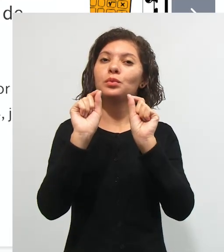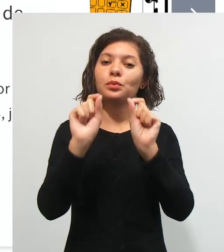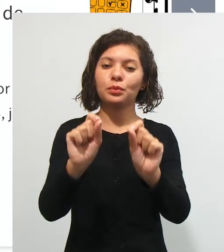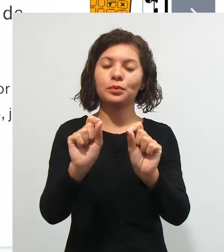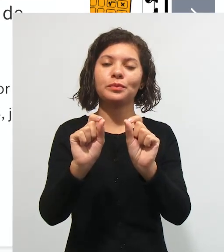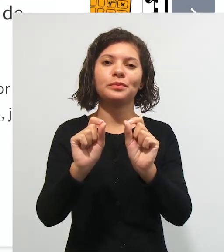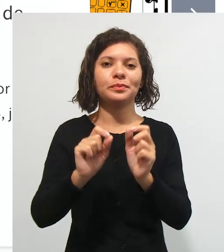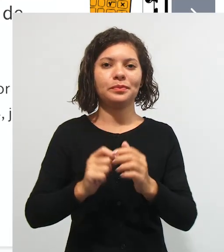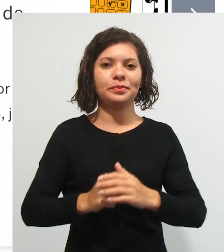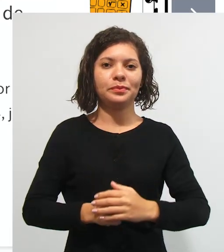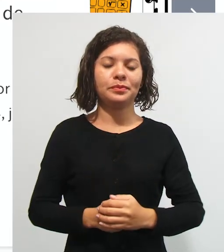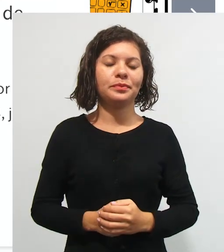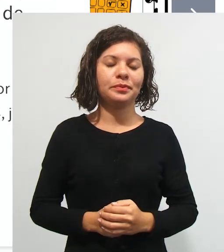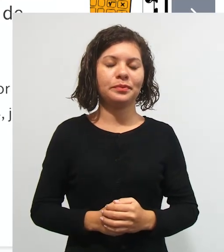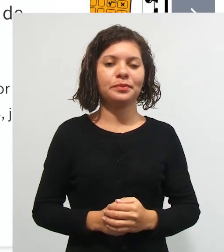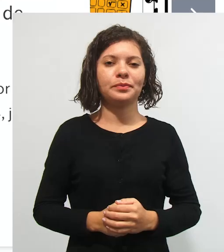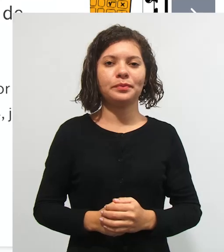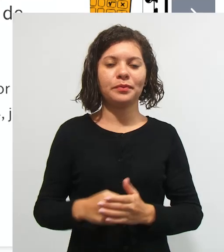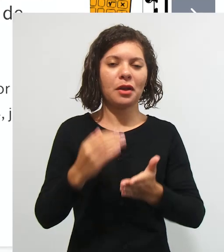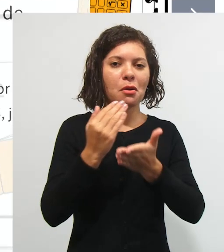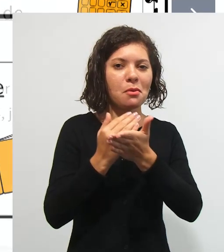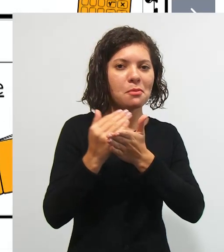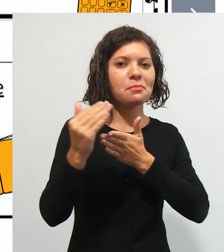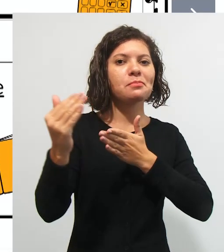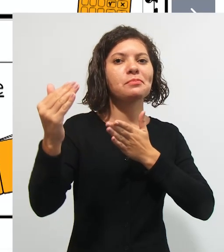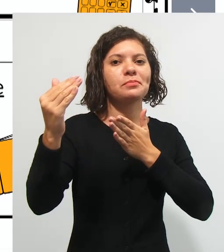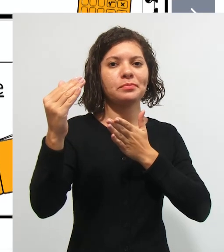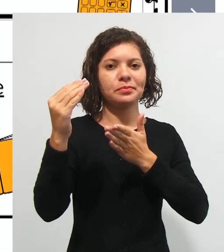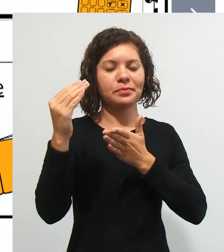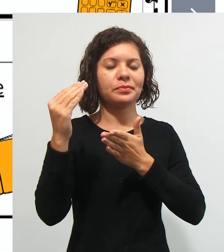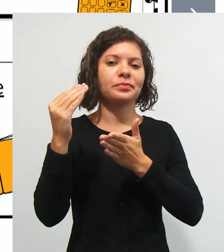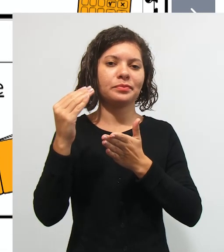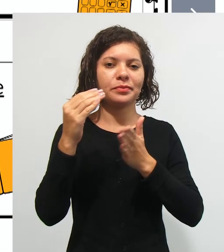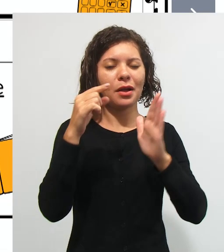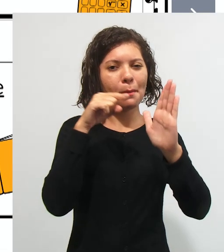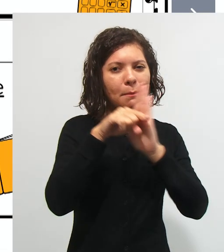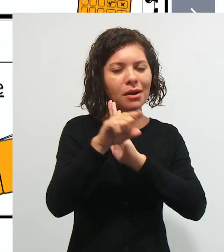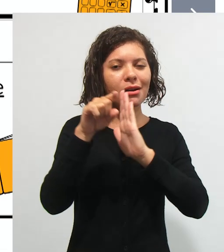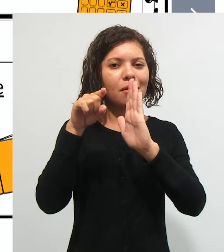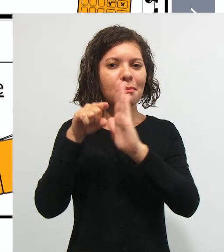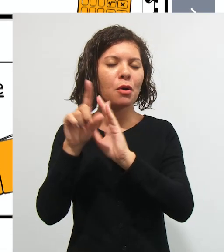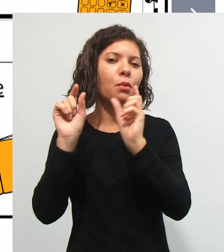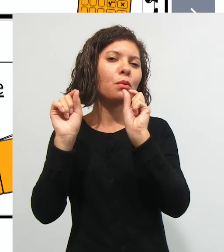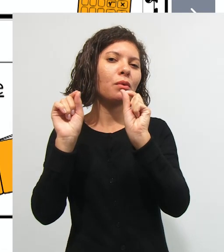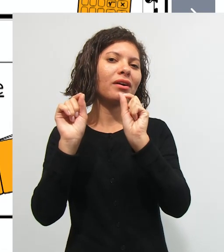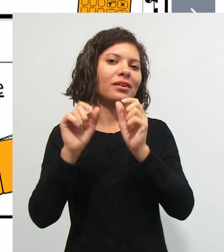o elemento questionador, tá? Sempre o elemento questionador.